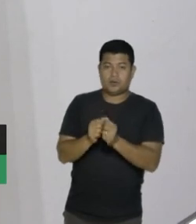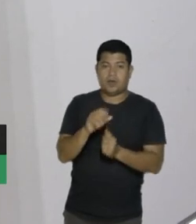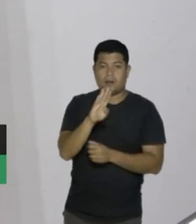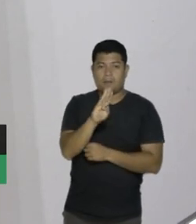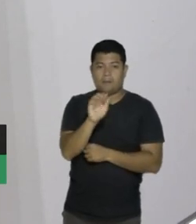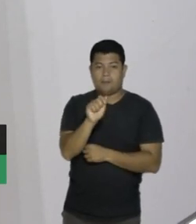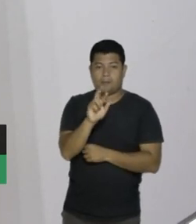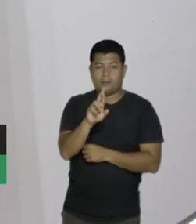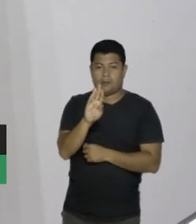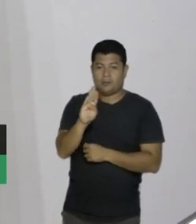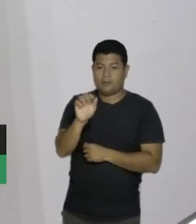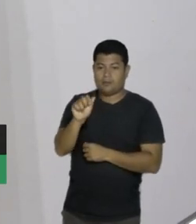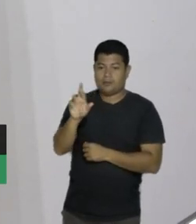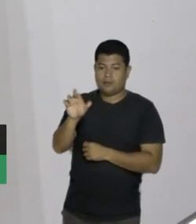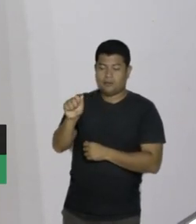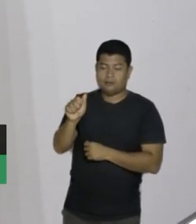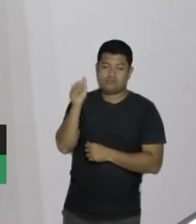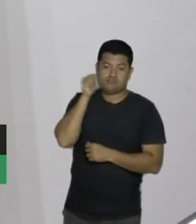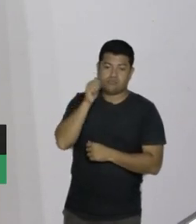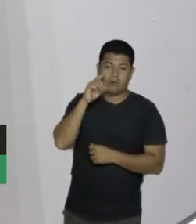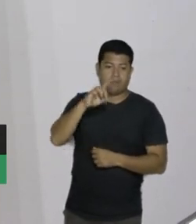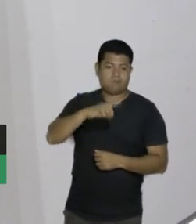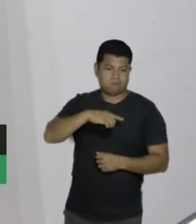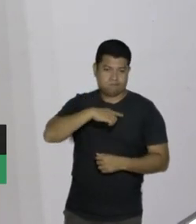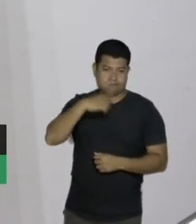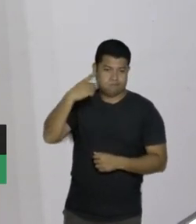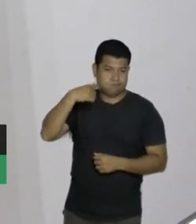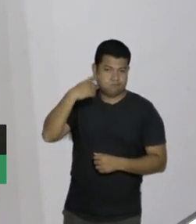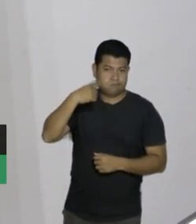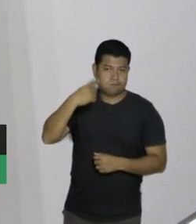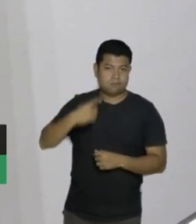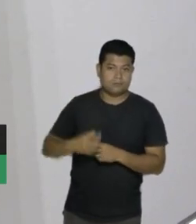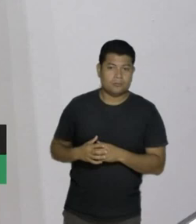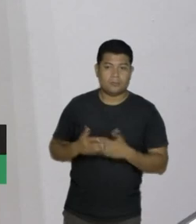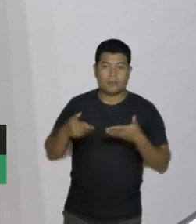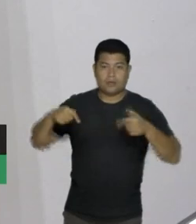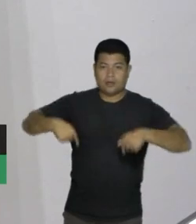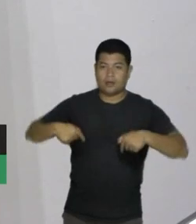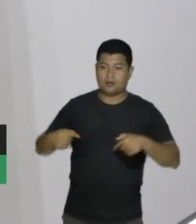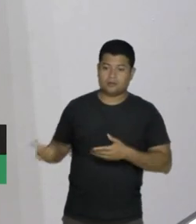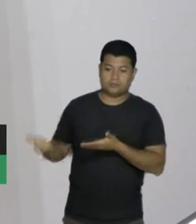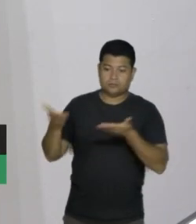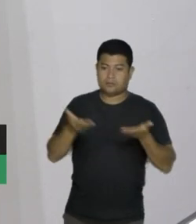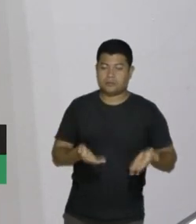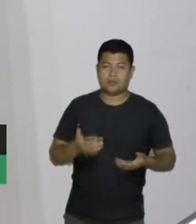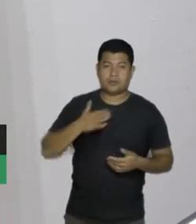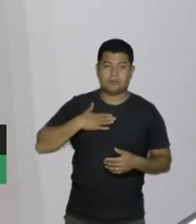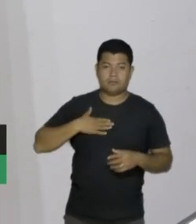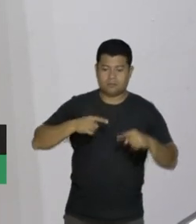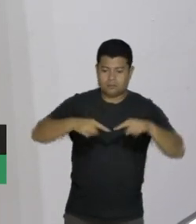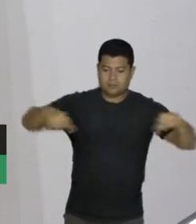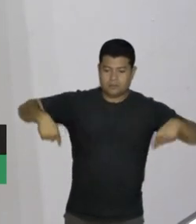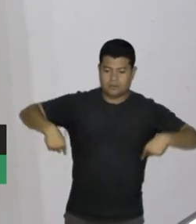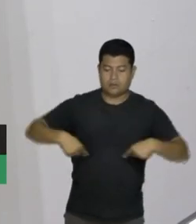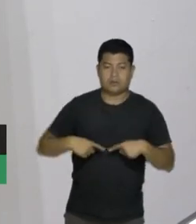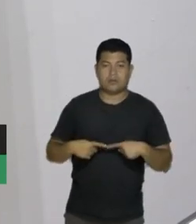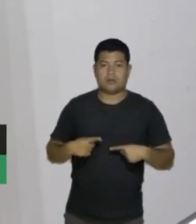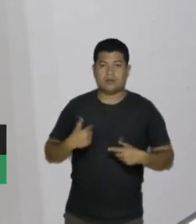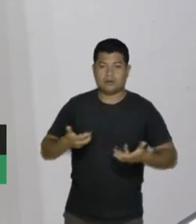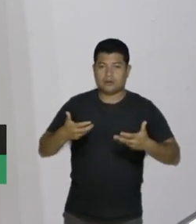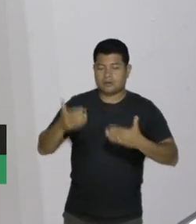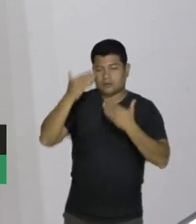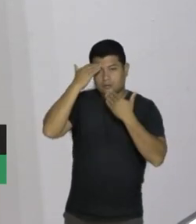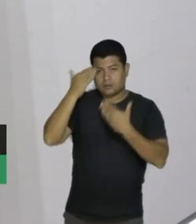que é um ativista uma advogada e ela trouxe aqui na Assembleia que foi para o meu gabinete eu quero agradecer também a